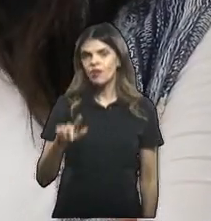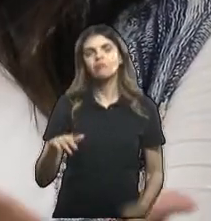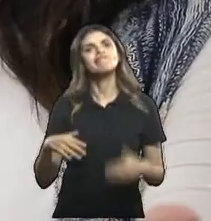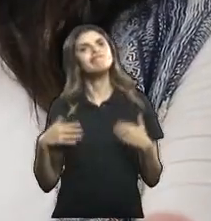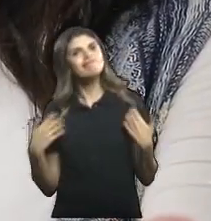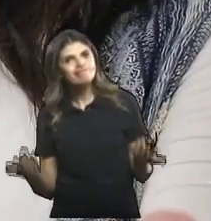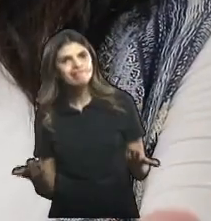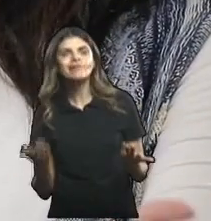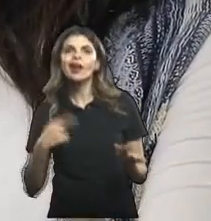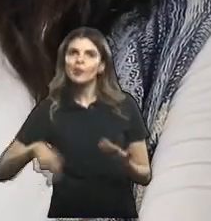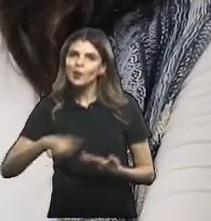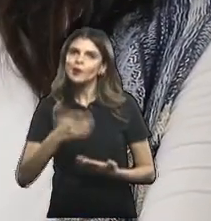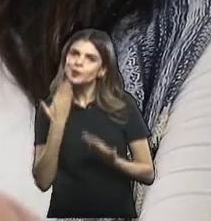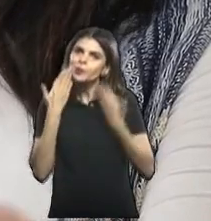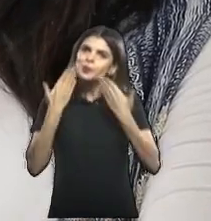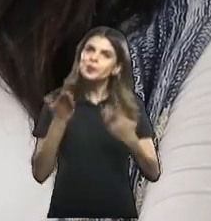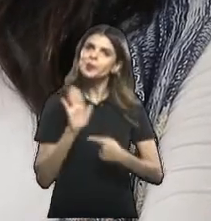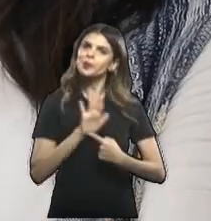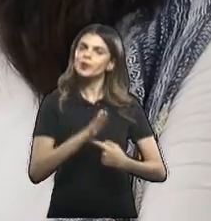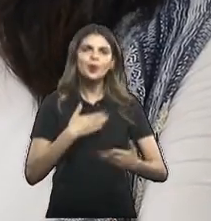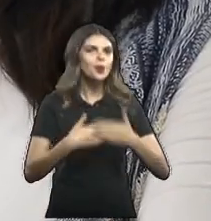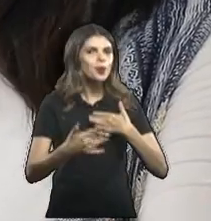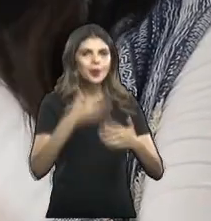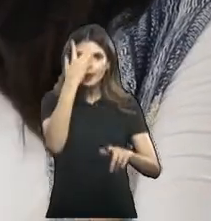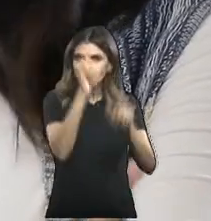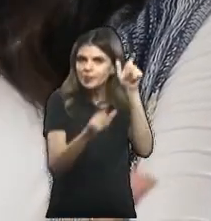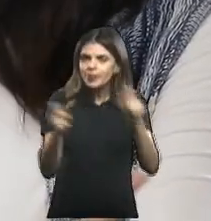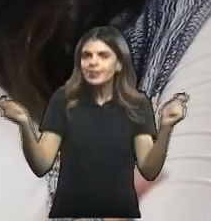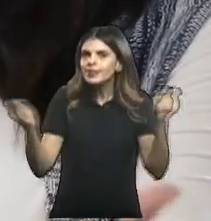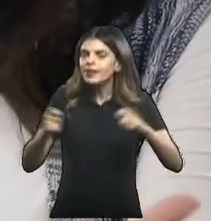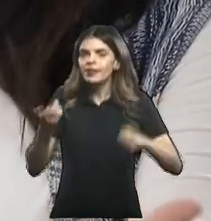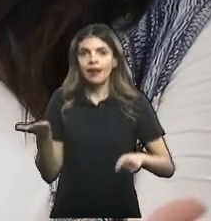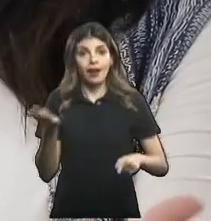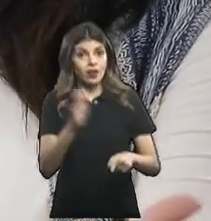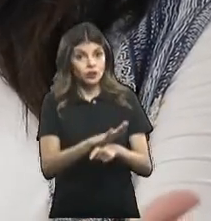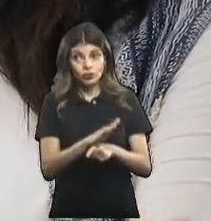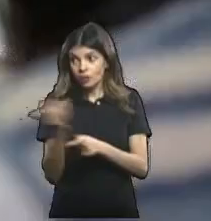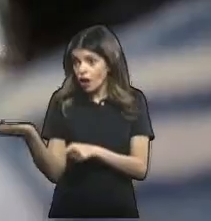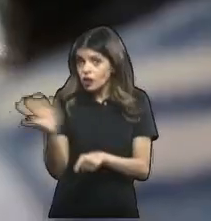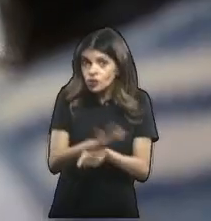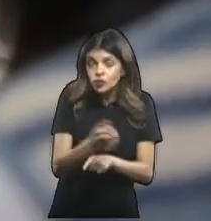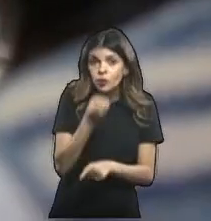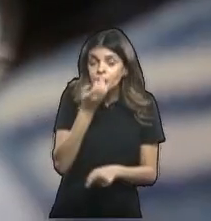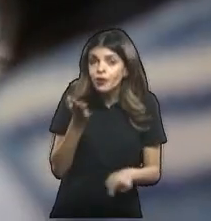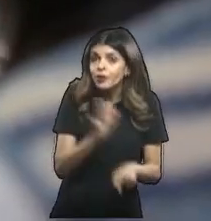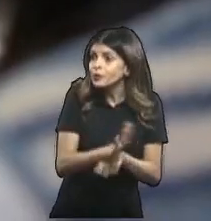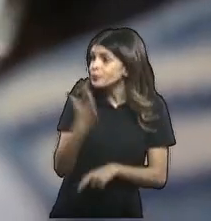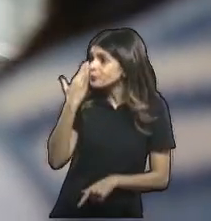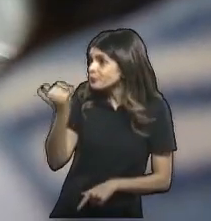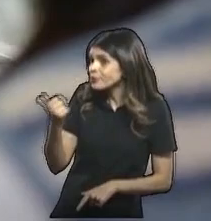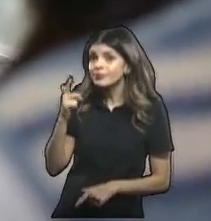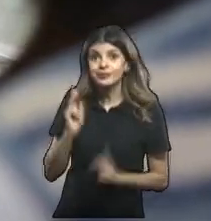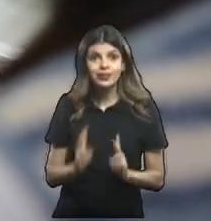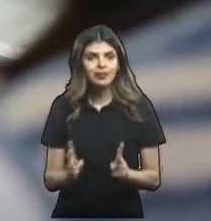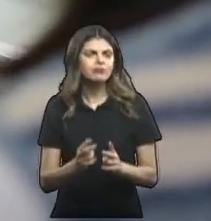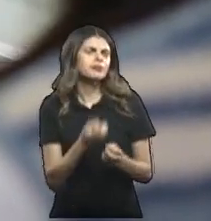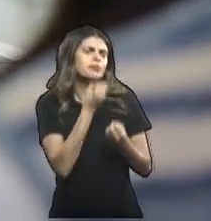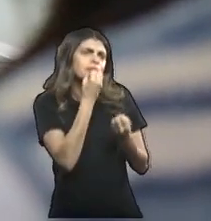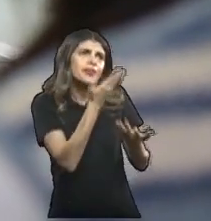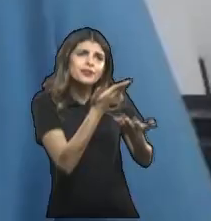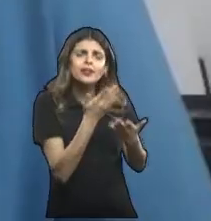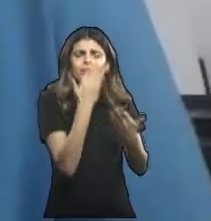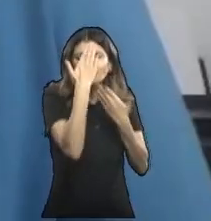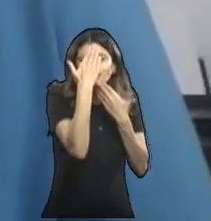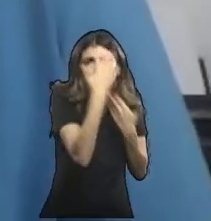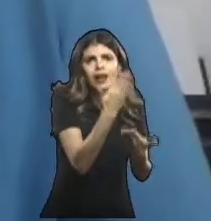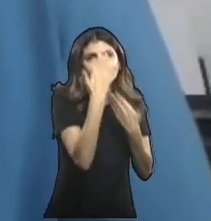Sem Fome vem justamente para mostrar que qualquer um pode ajudar e toda ajuda é bem-vinda, não é? Muito bem-vinda,